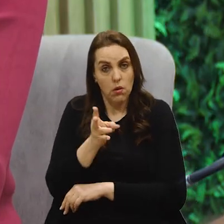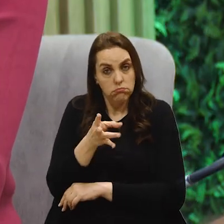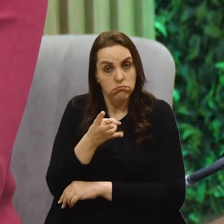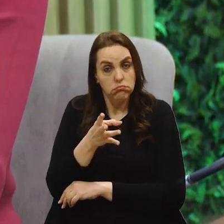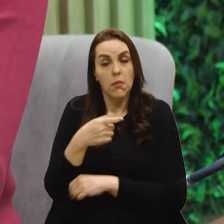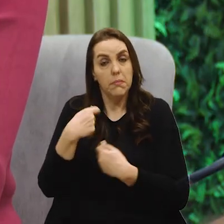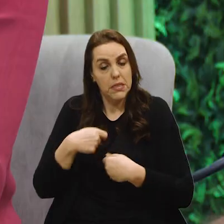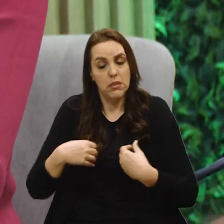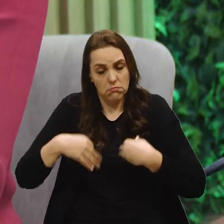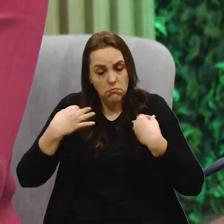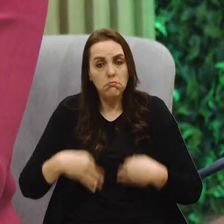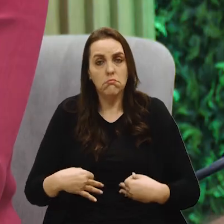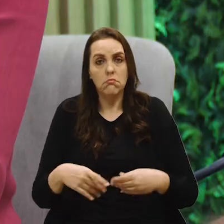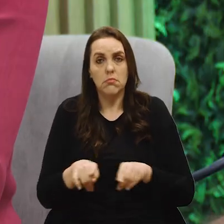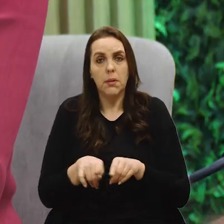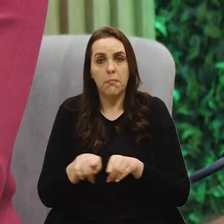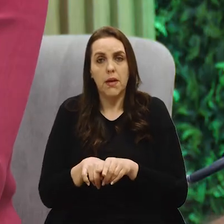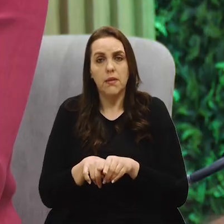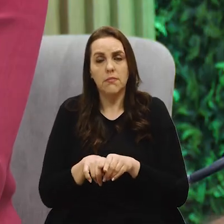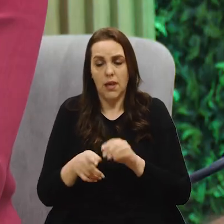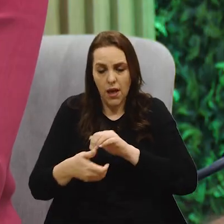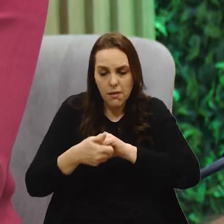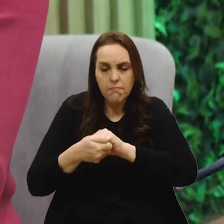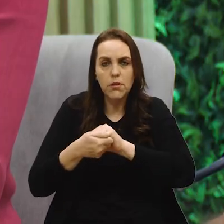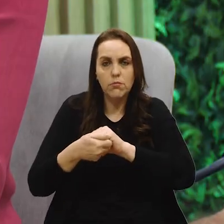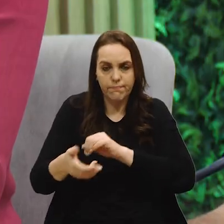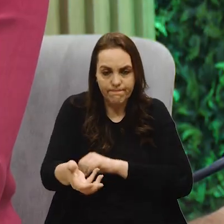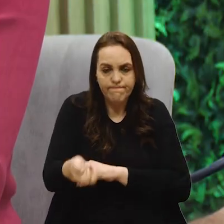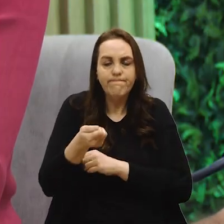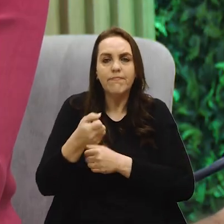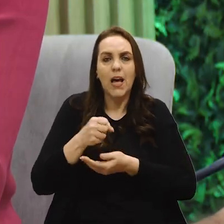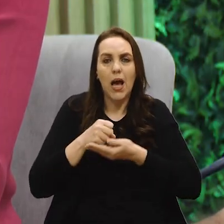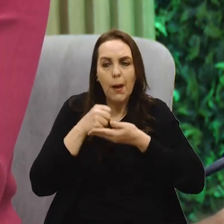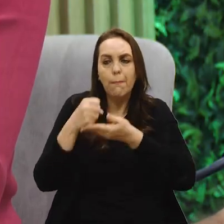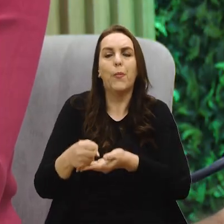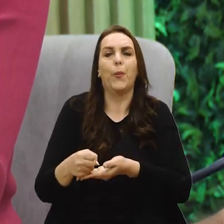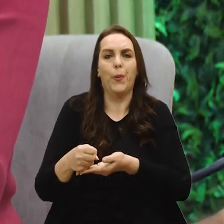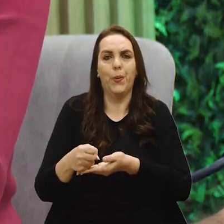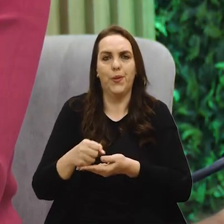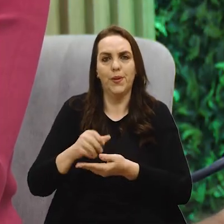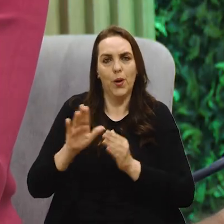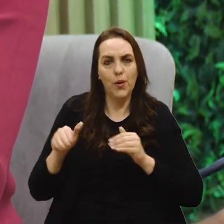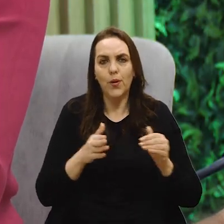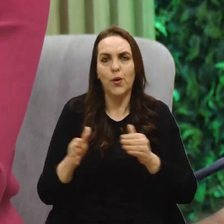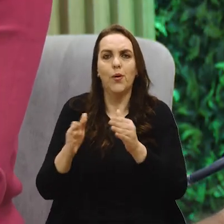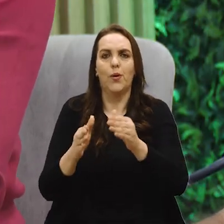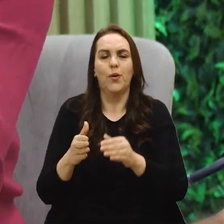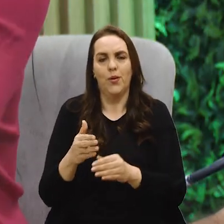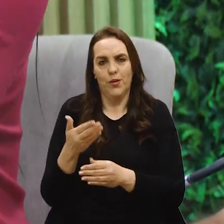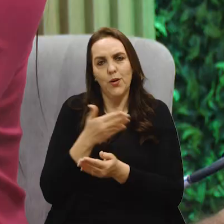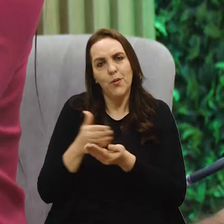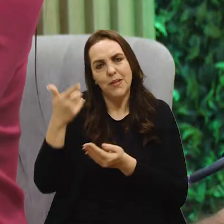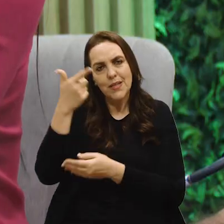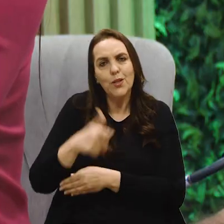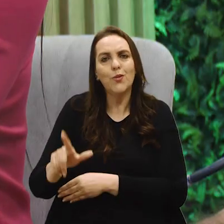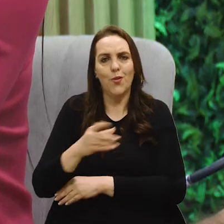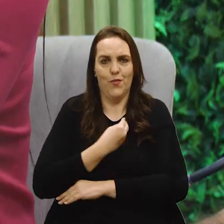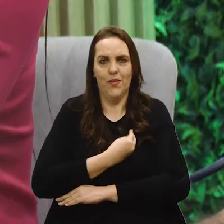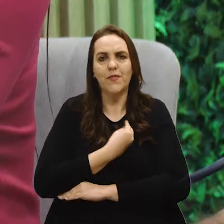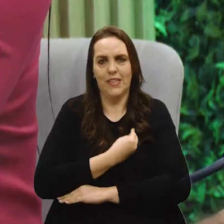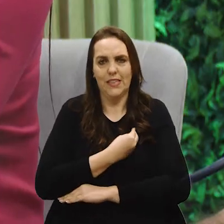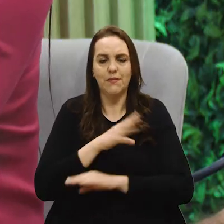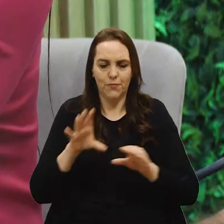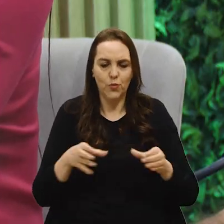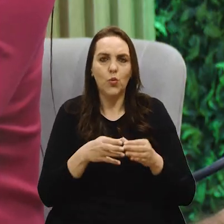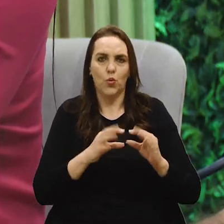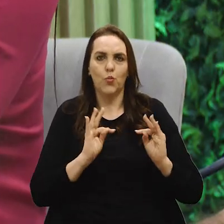né, a dignidade junto dele e a mão estendida para quando ele precisar fazer um novo recomeço. A equipe,